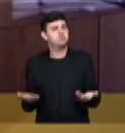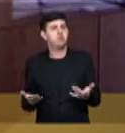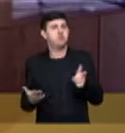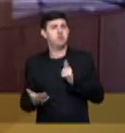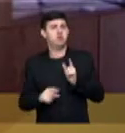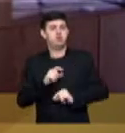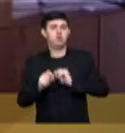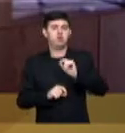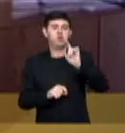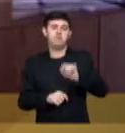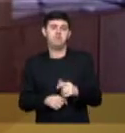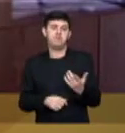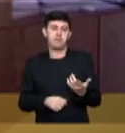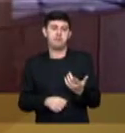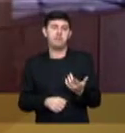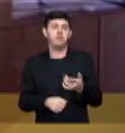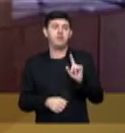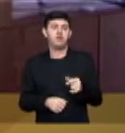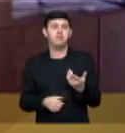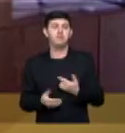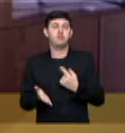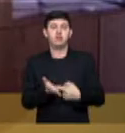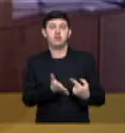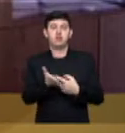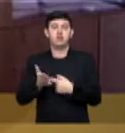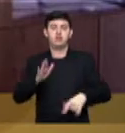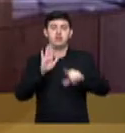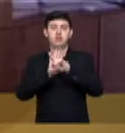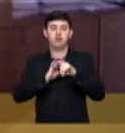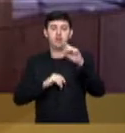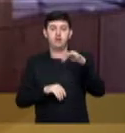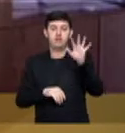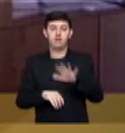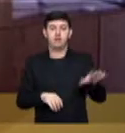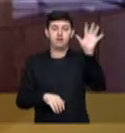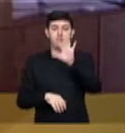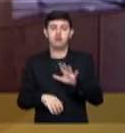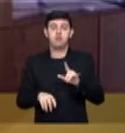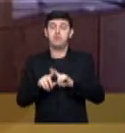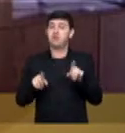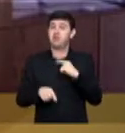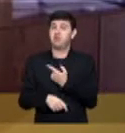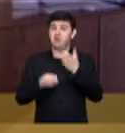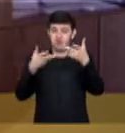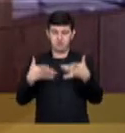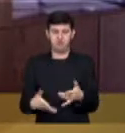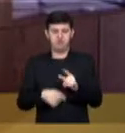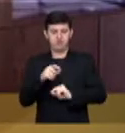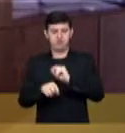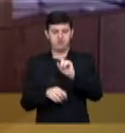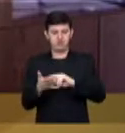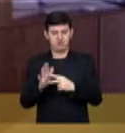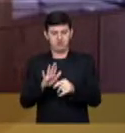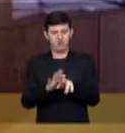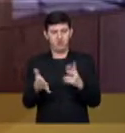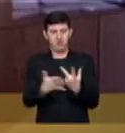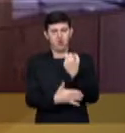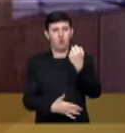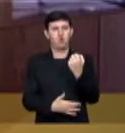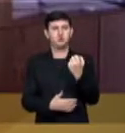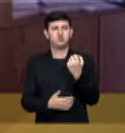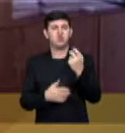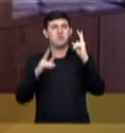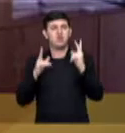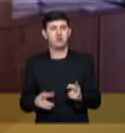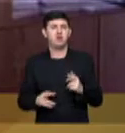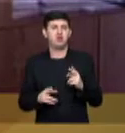se estivéssemos a falar de tratar de lei federal, e que não estamos de maneira alguma a falar em relação de consumo, de modo a